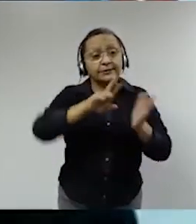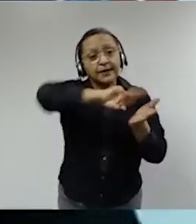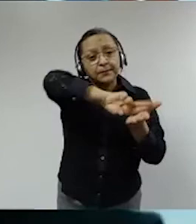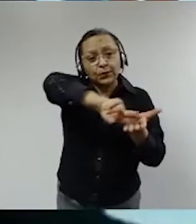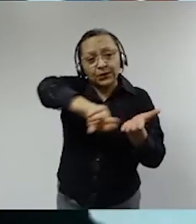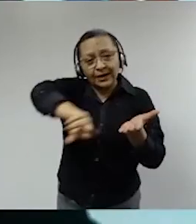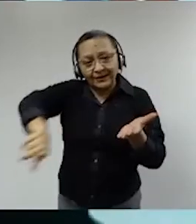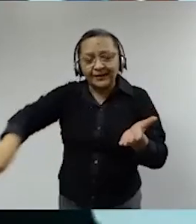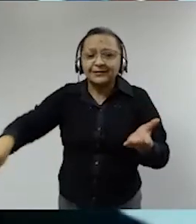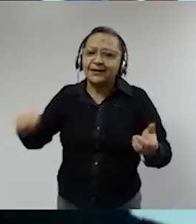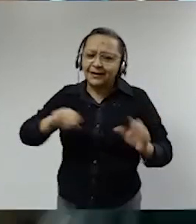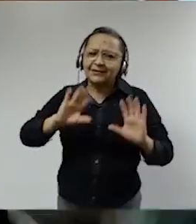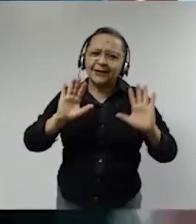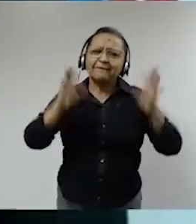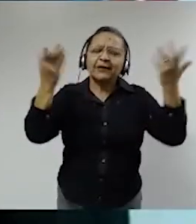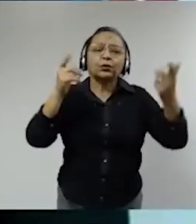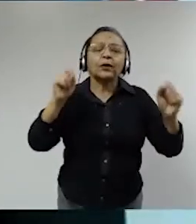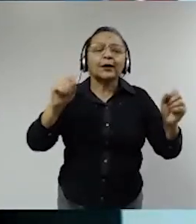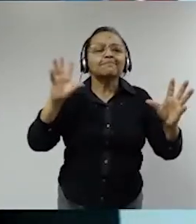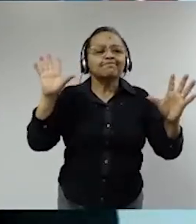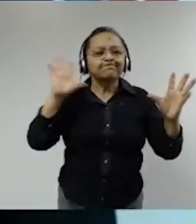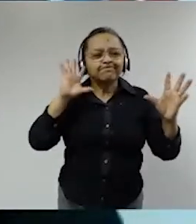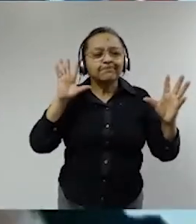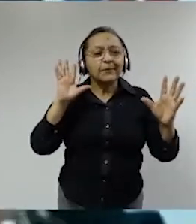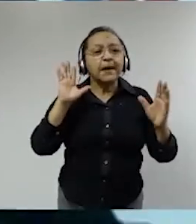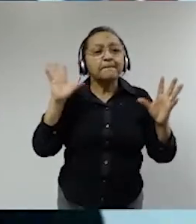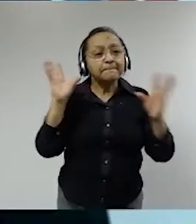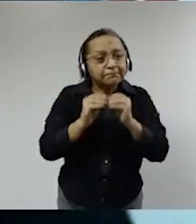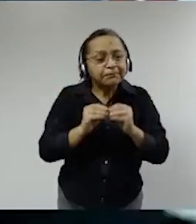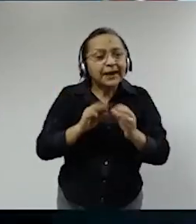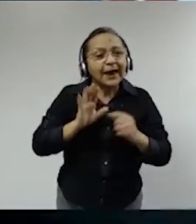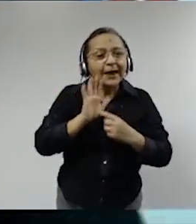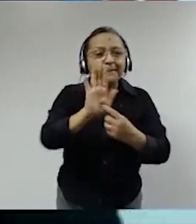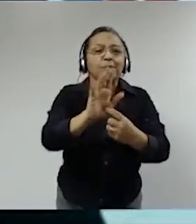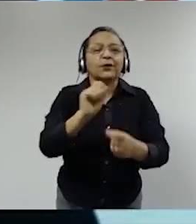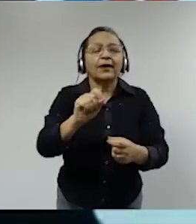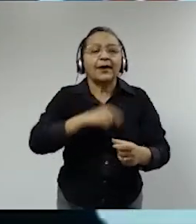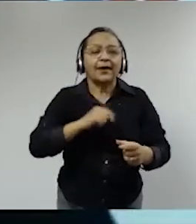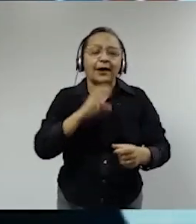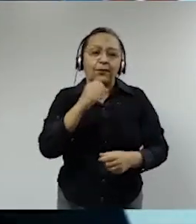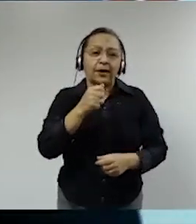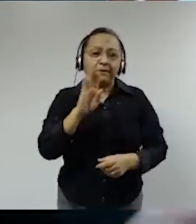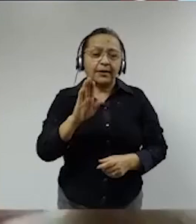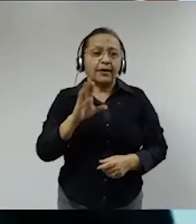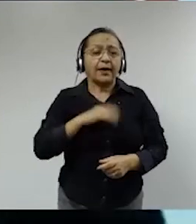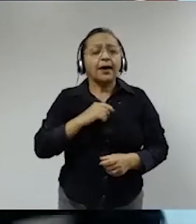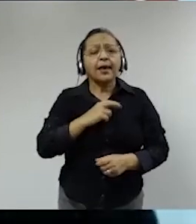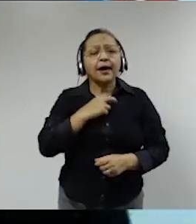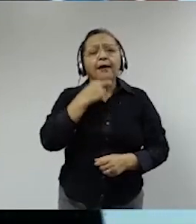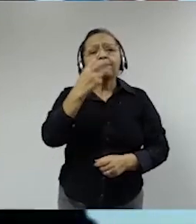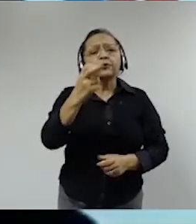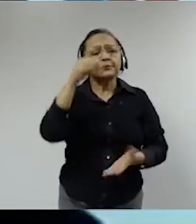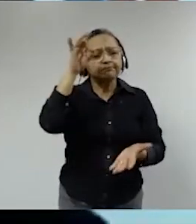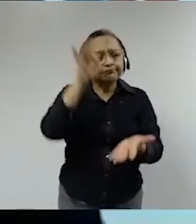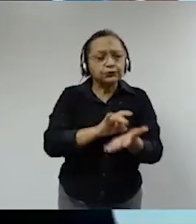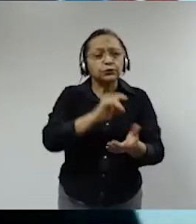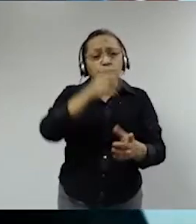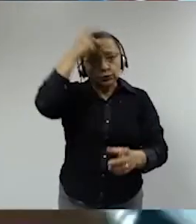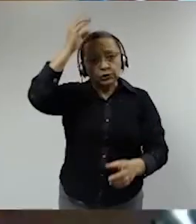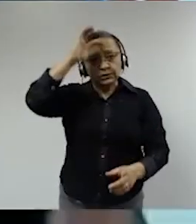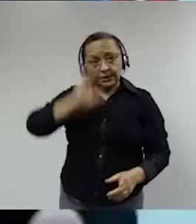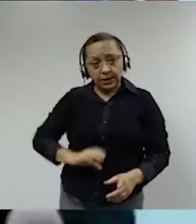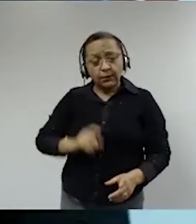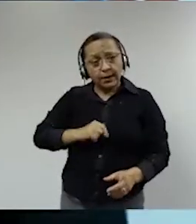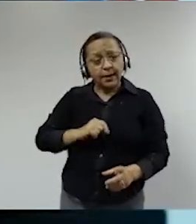evento representa o que é a OAB. É a porta-voz, é a voz constitucional do cidadão, é a